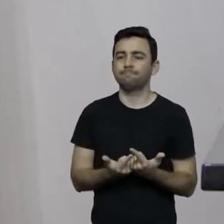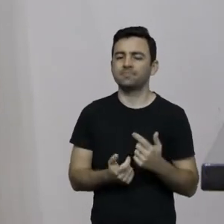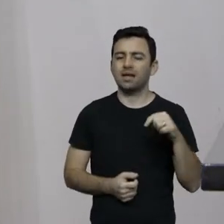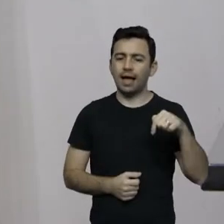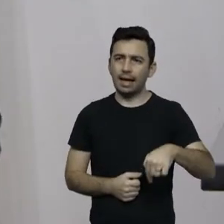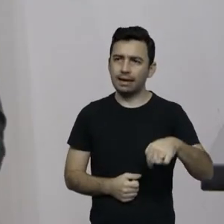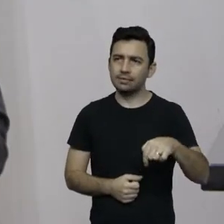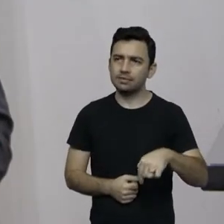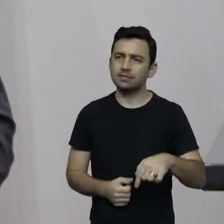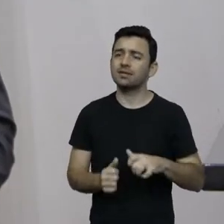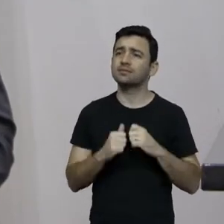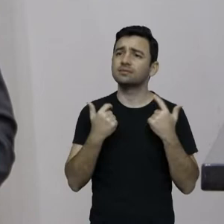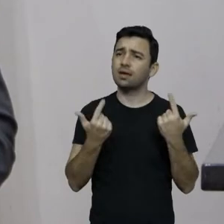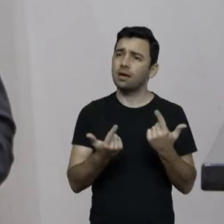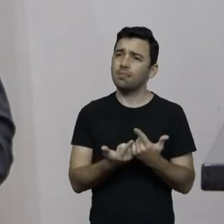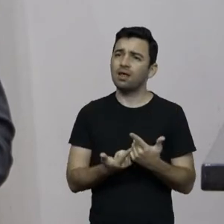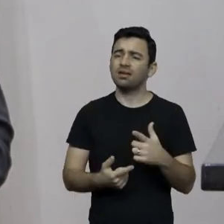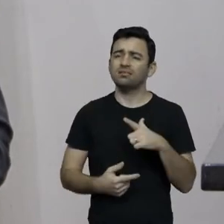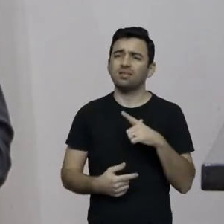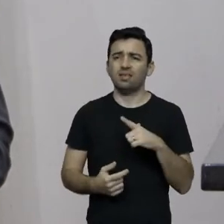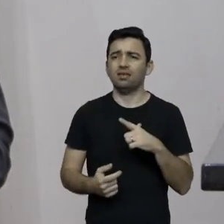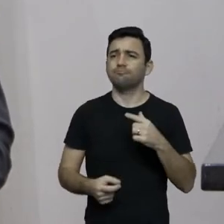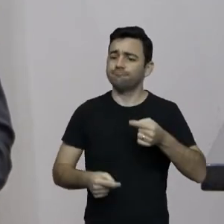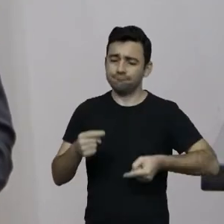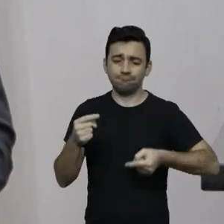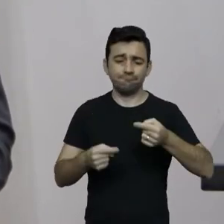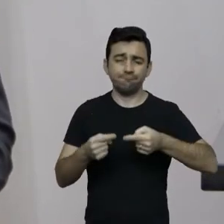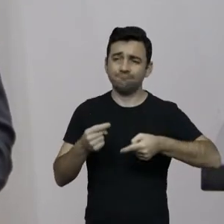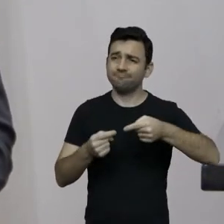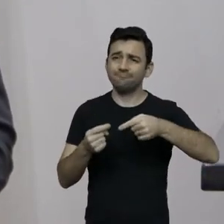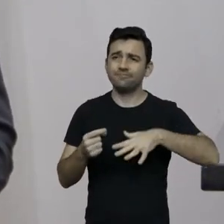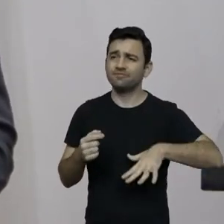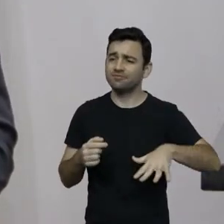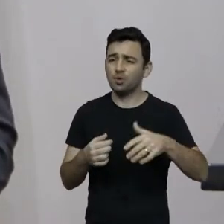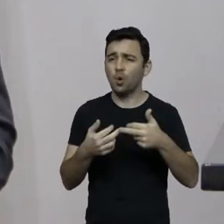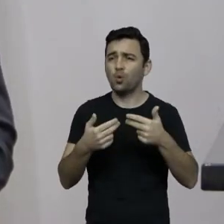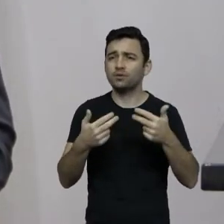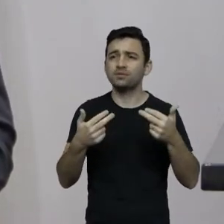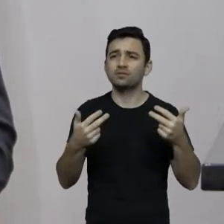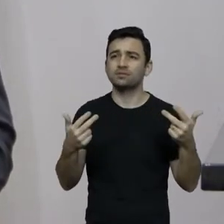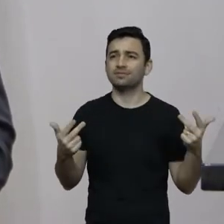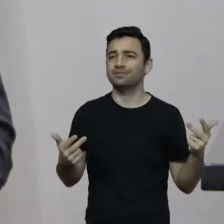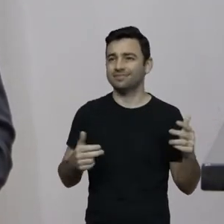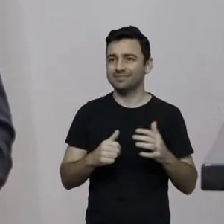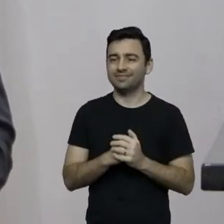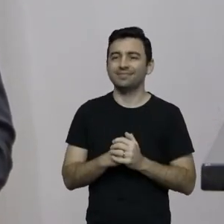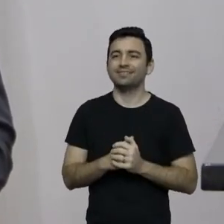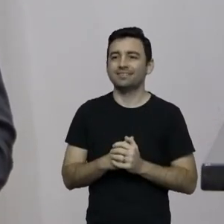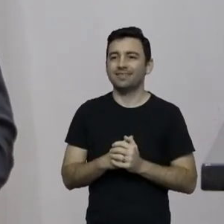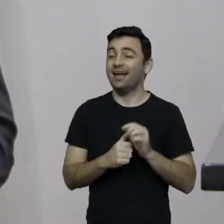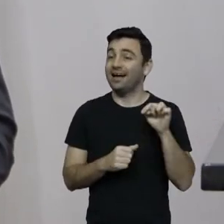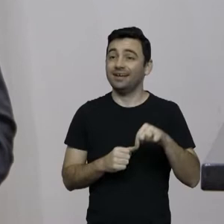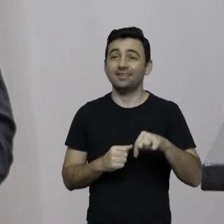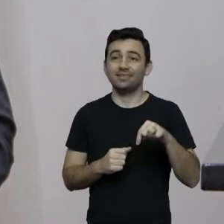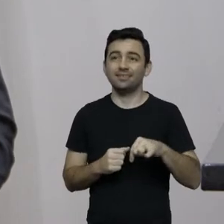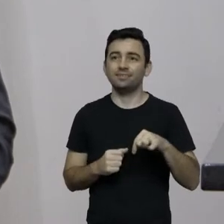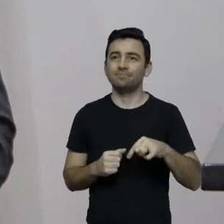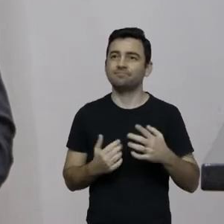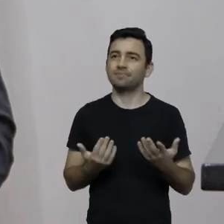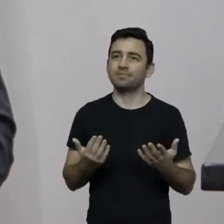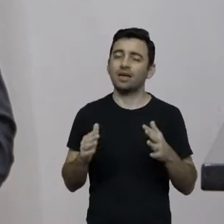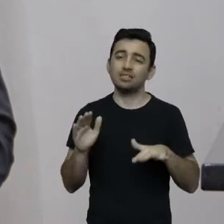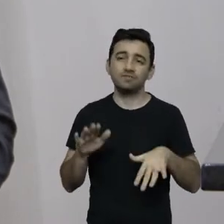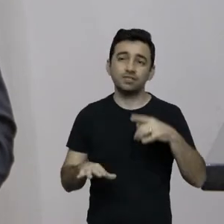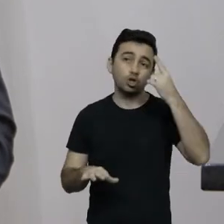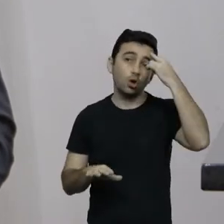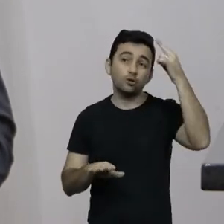que as coisas são discutidas Deputado Sargento Lima né É aqui diferenças de